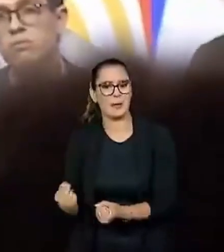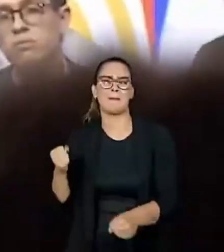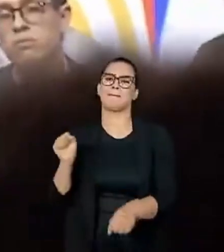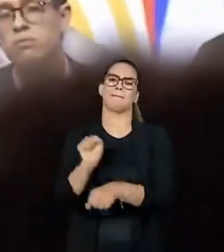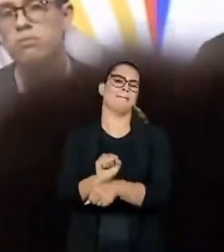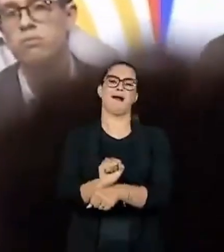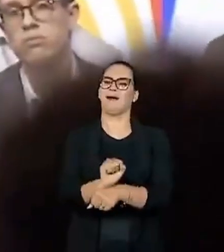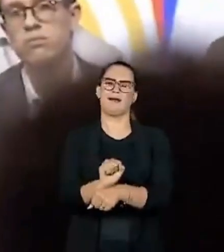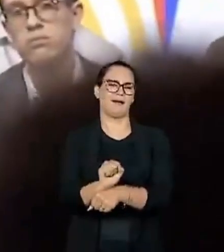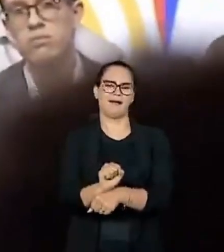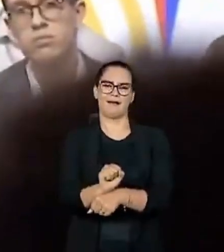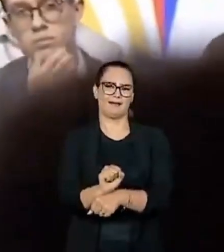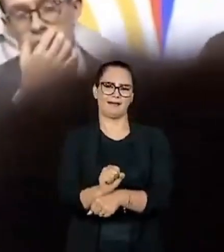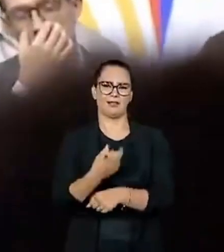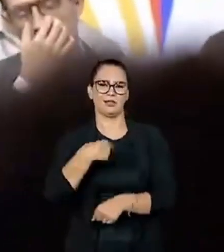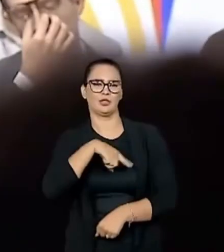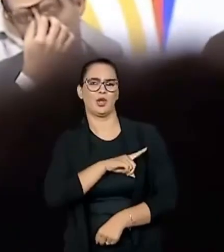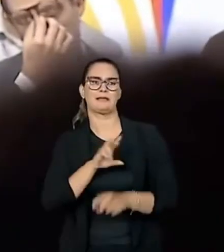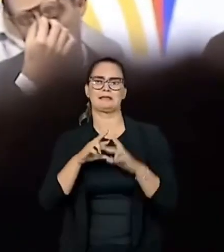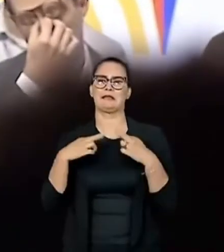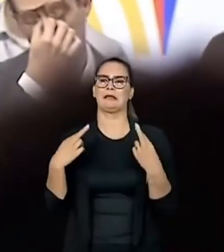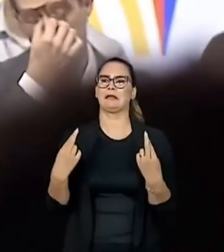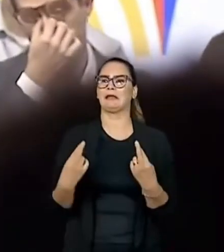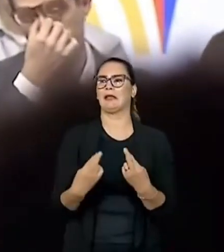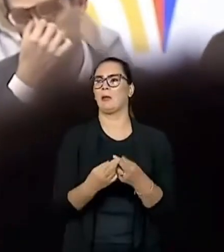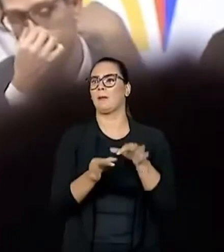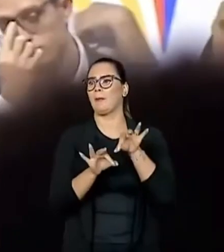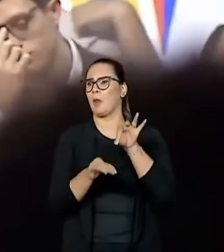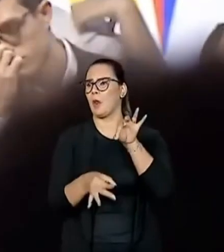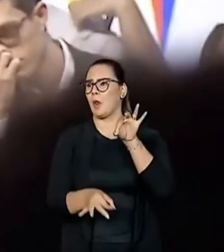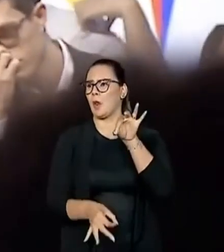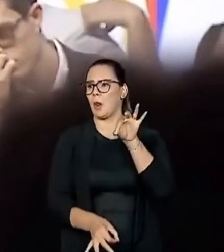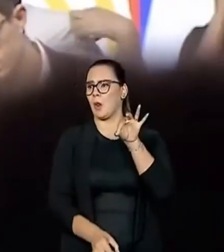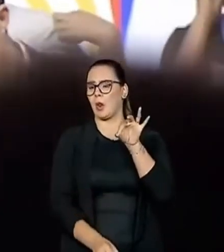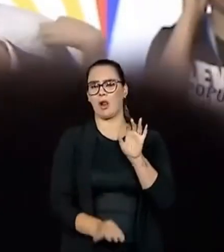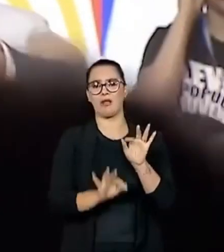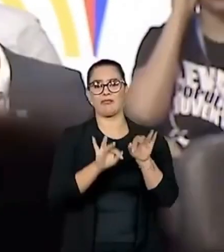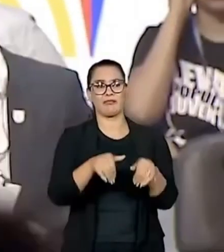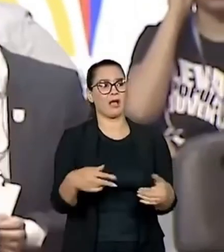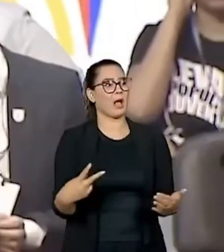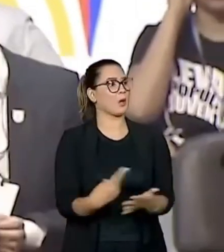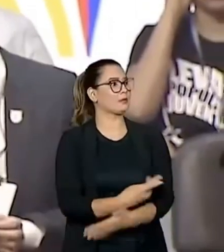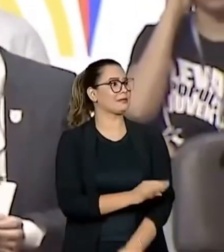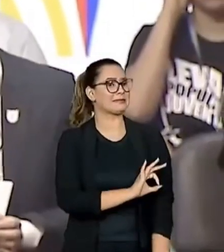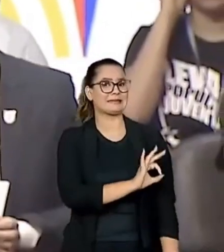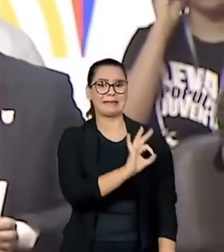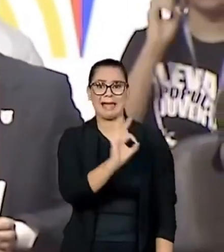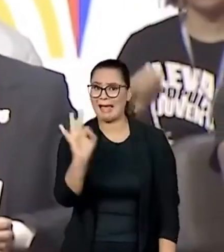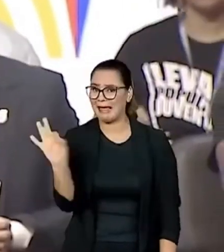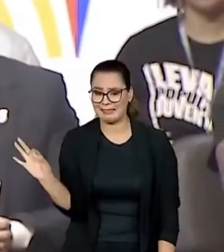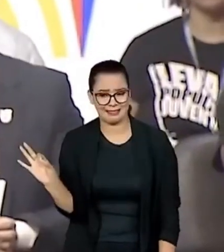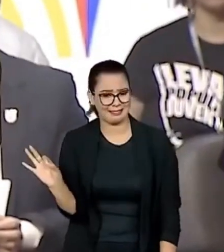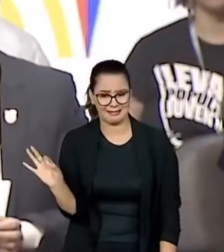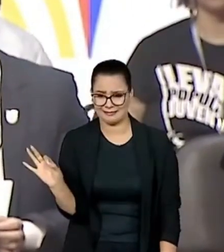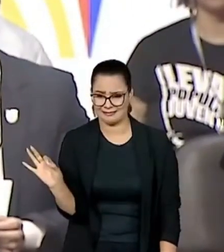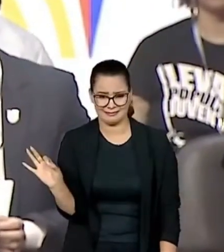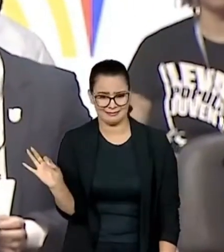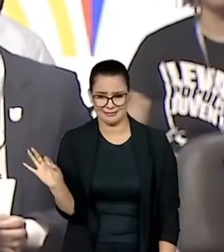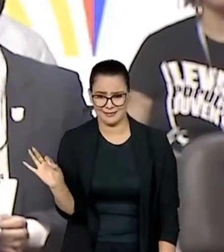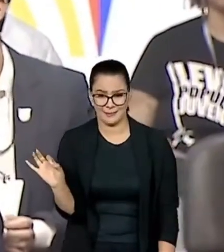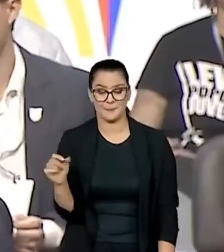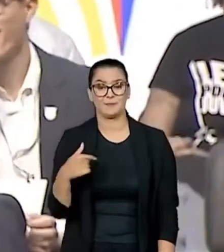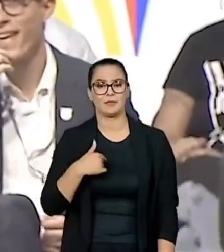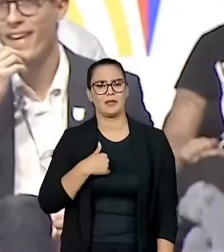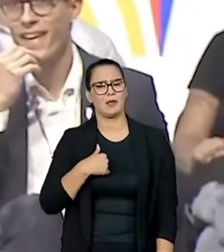parar das nossas reuniões internistas que terminam não acontecendo nada. A coisa que eu